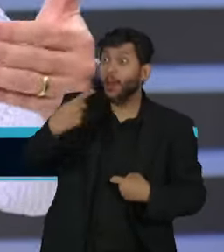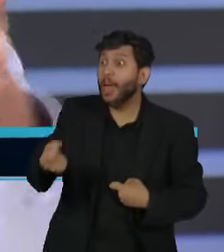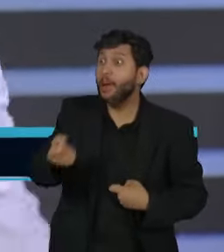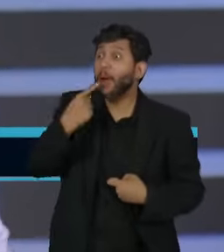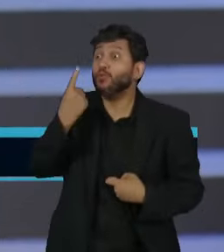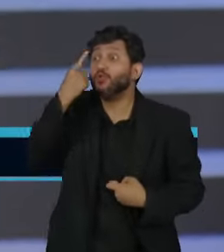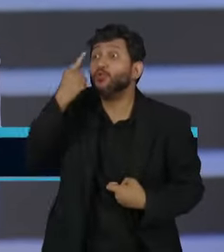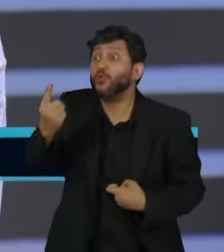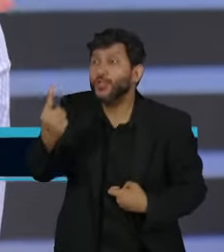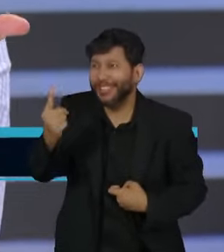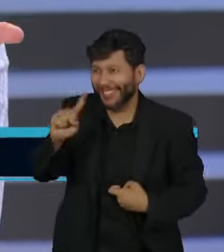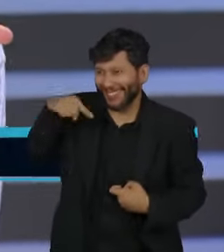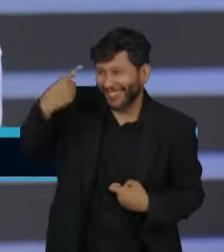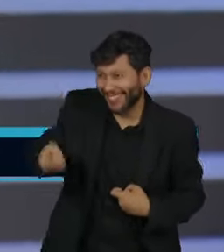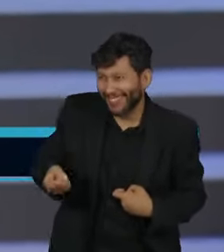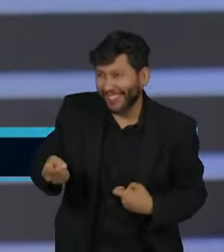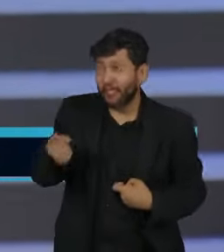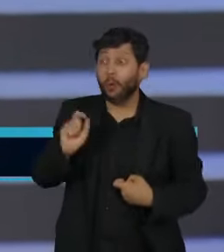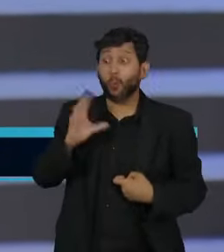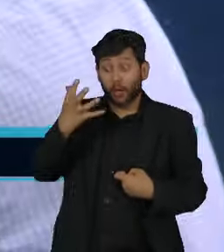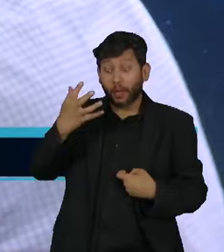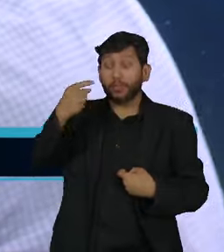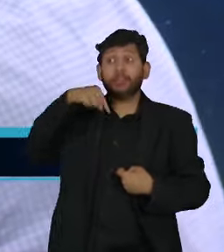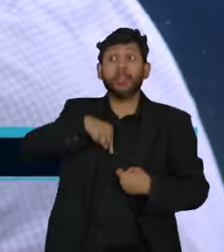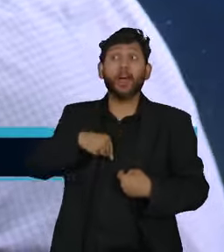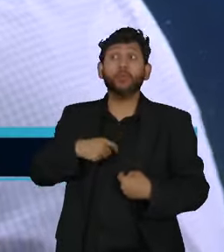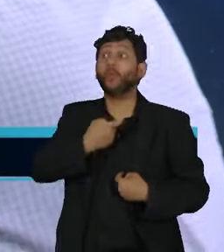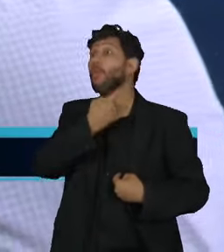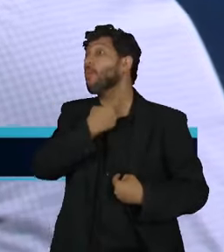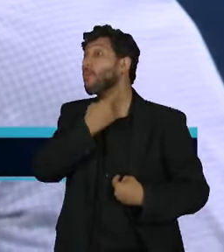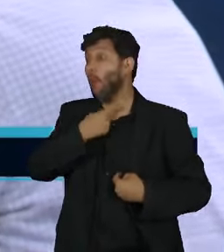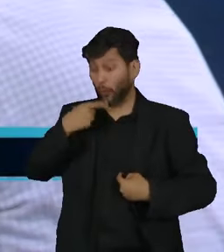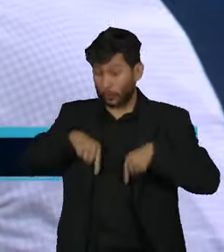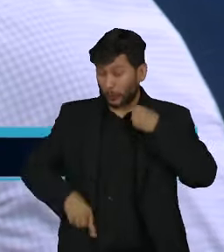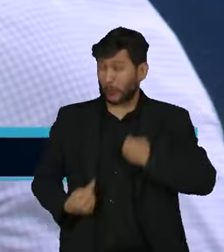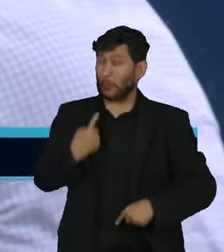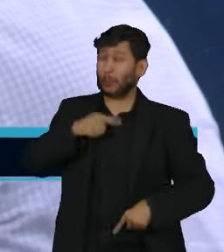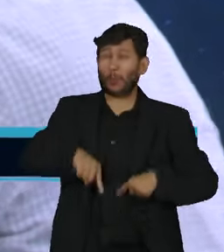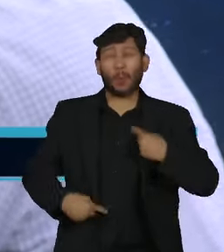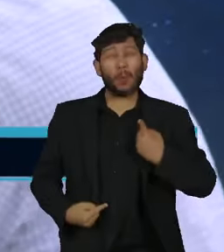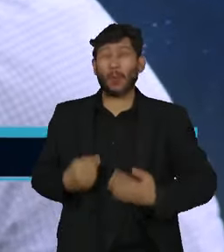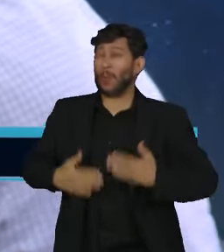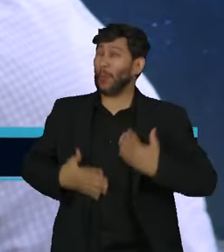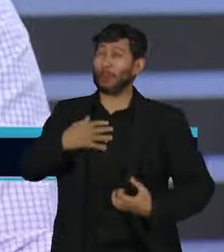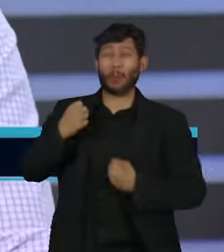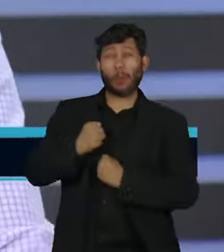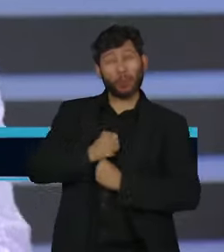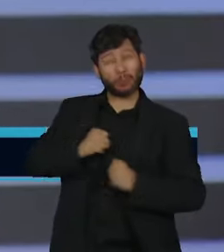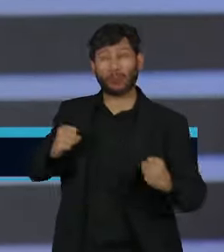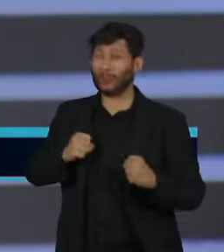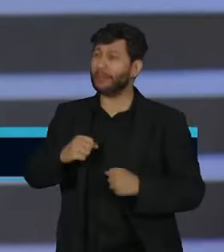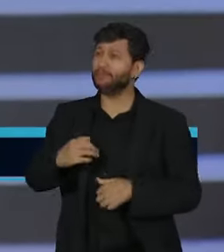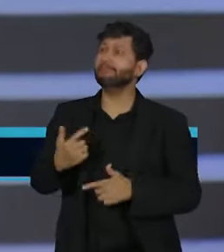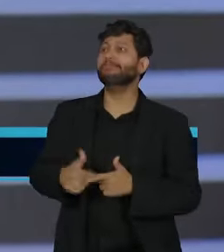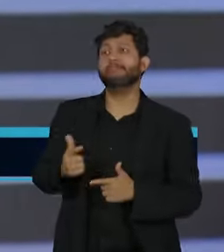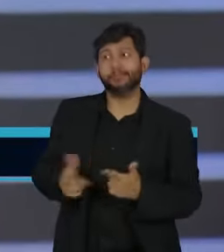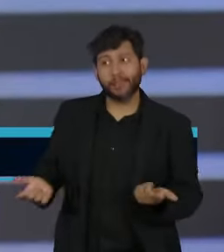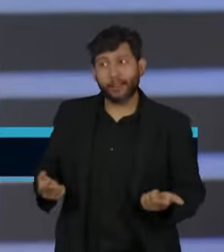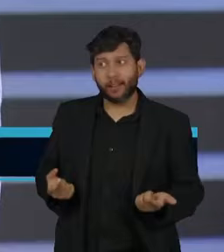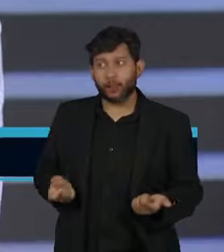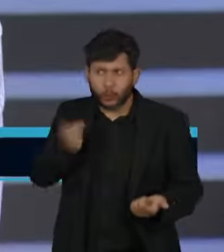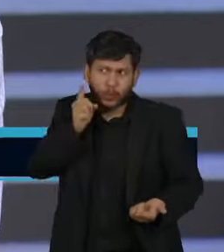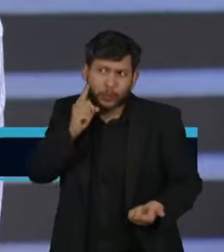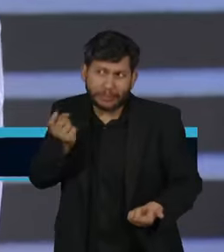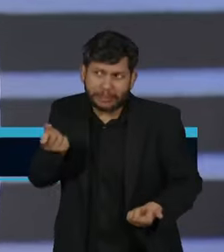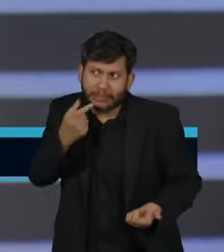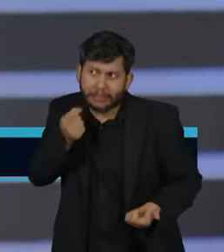tomar isso como método anticoncepcional. Que não é 100% que é um absurdo, seguro. E que é um absurdo usar isso daqui. Quer dizer, é um